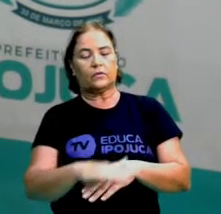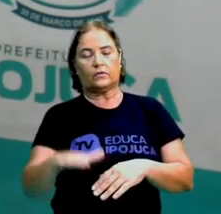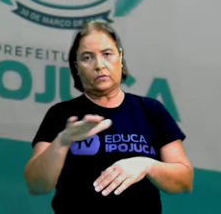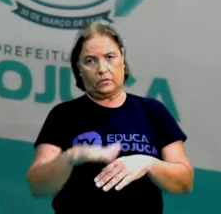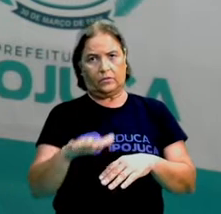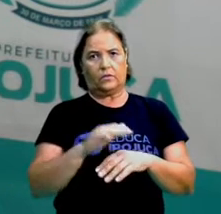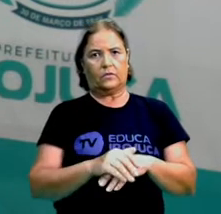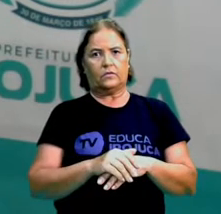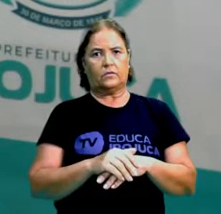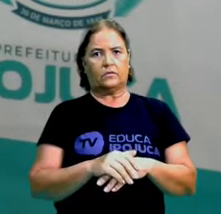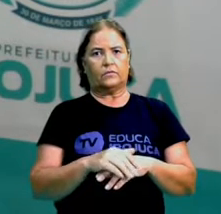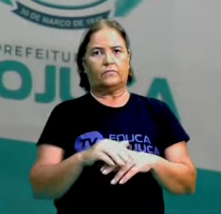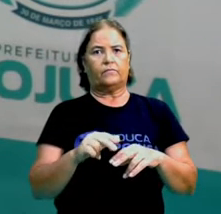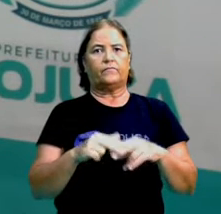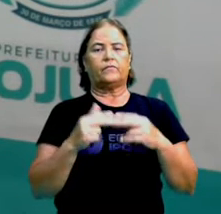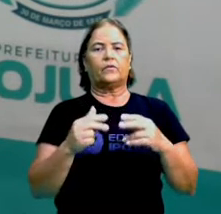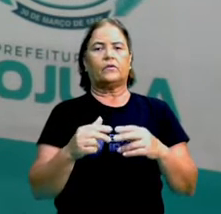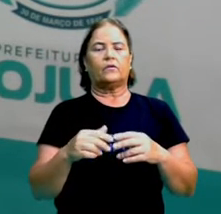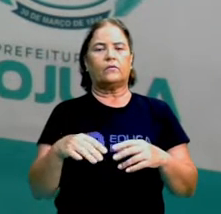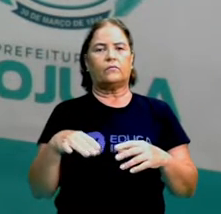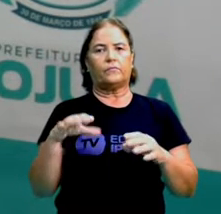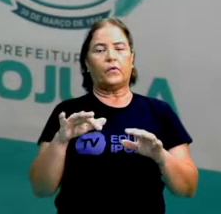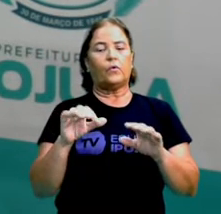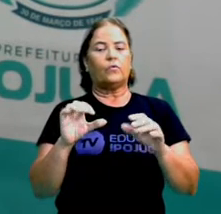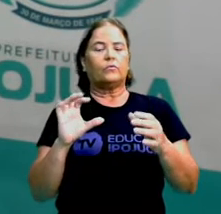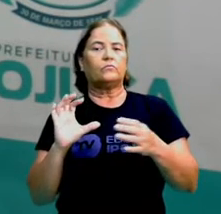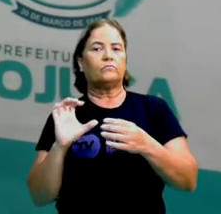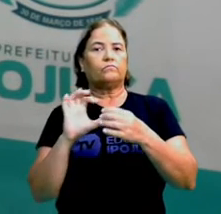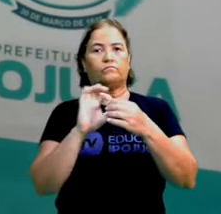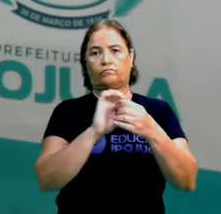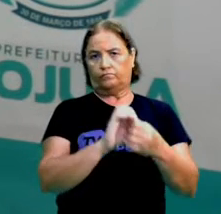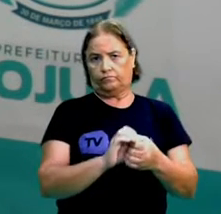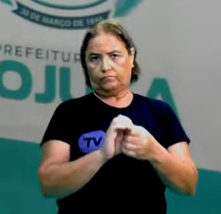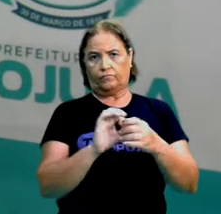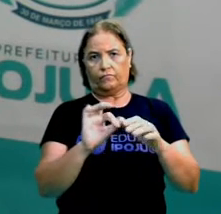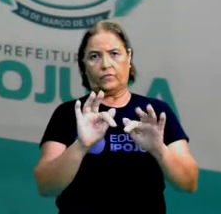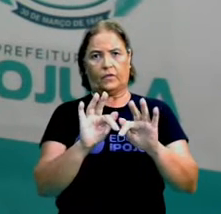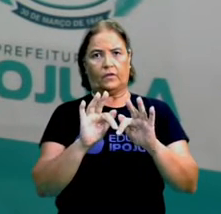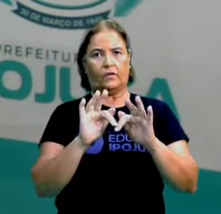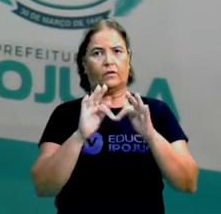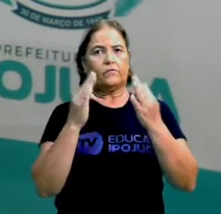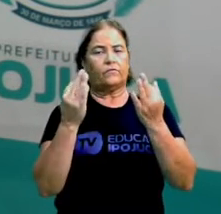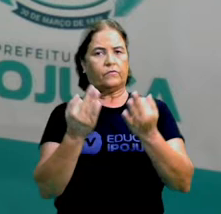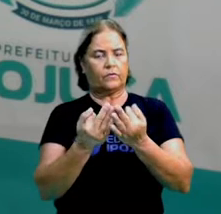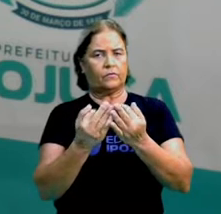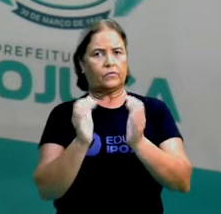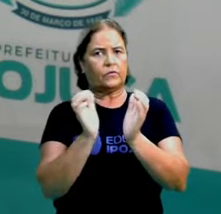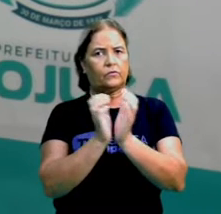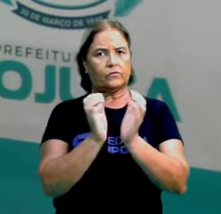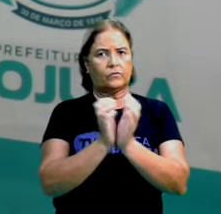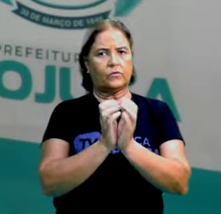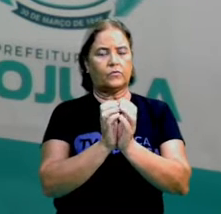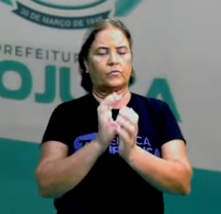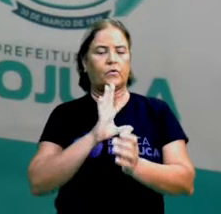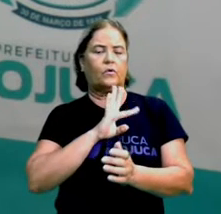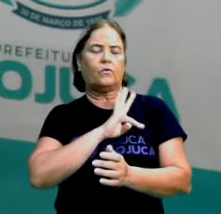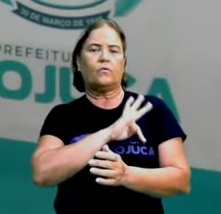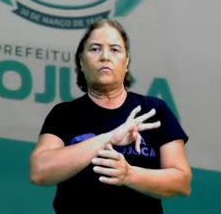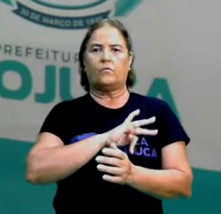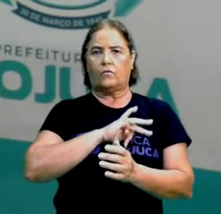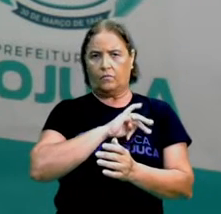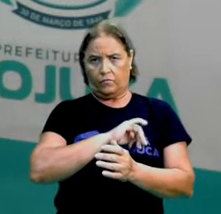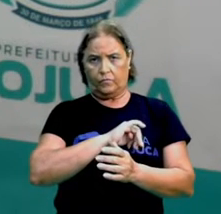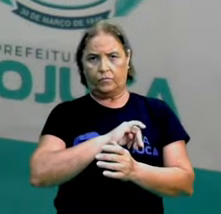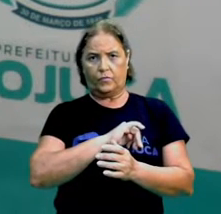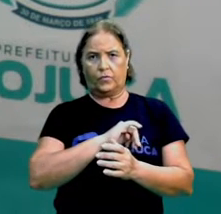Portanto, como foi dito anteriormente, o que une as pessoas no grupo familiar é o amor, é os laços